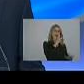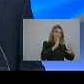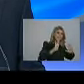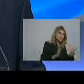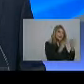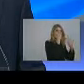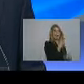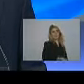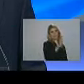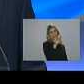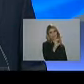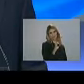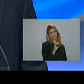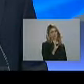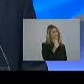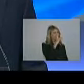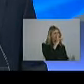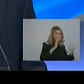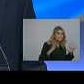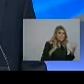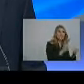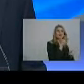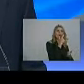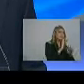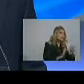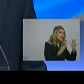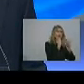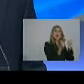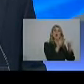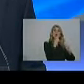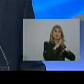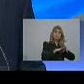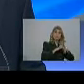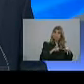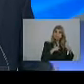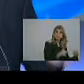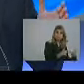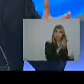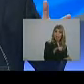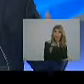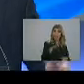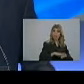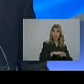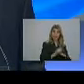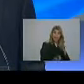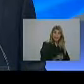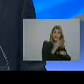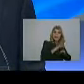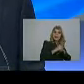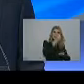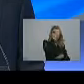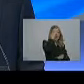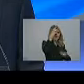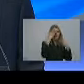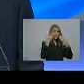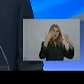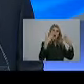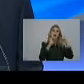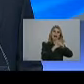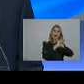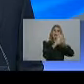Janeiro. E nós sabemos como fazer isso. A maneira para se fazer isso é realizar uma prefeitura com transparência